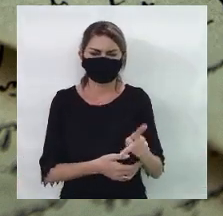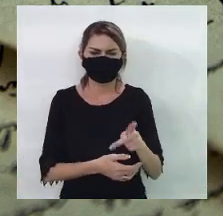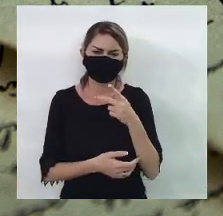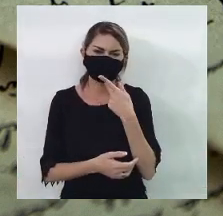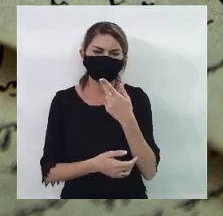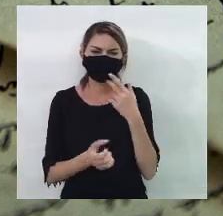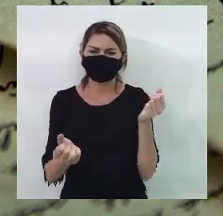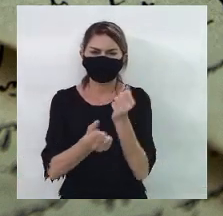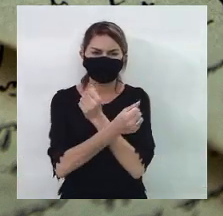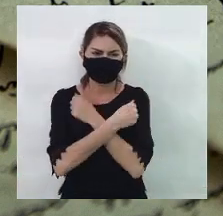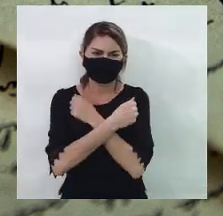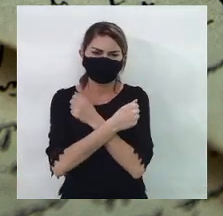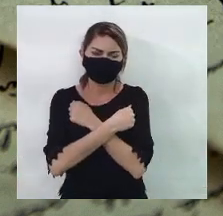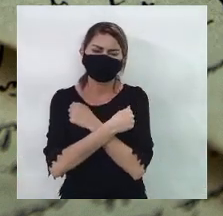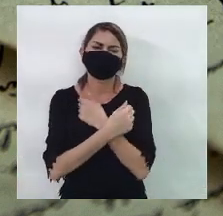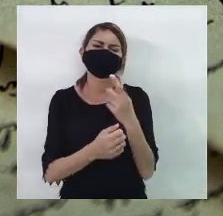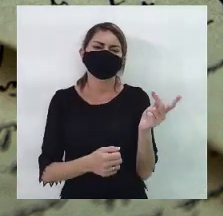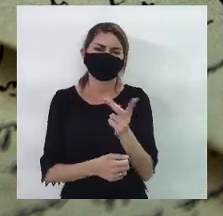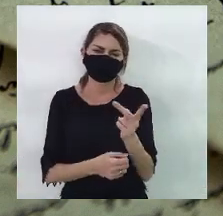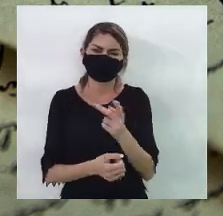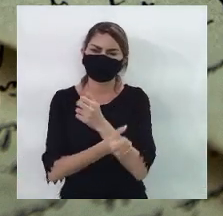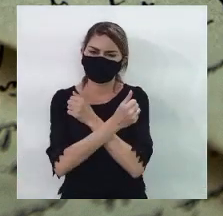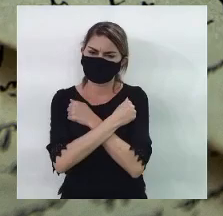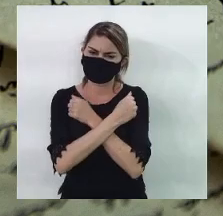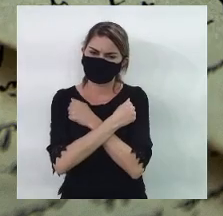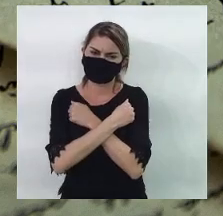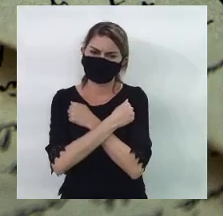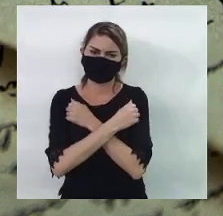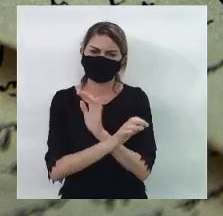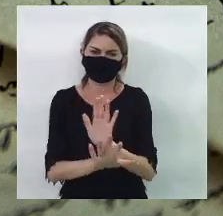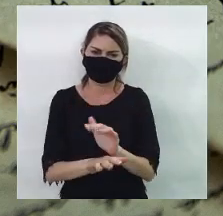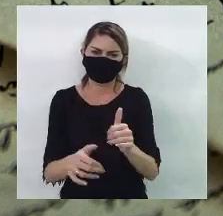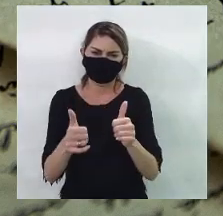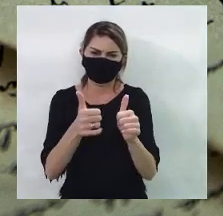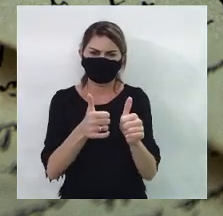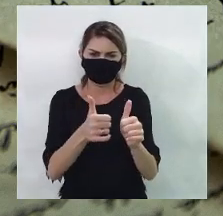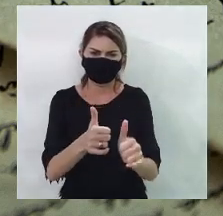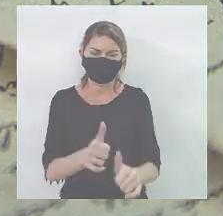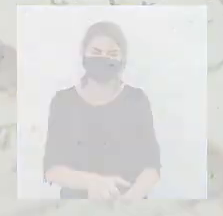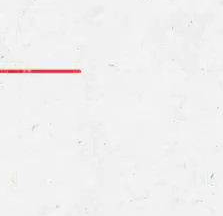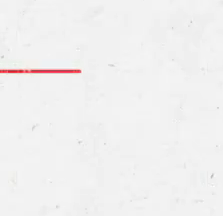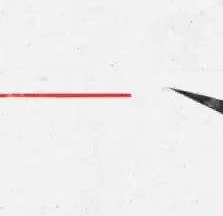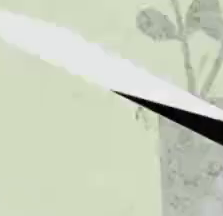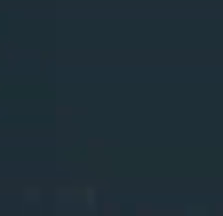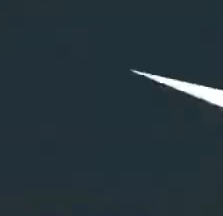falou. Forte abraço, professor Robson, professor. Forte abraço, pessoal. Até mais.